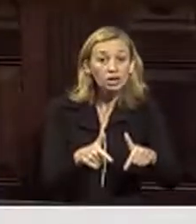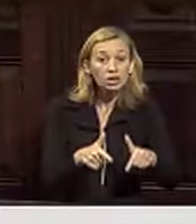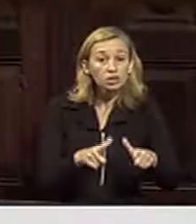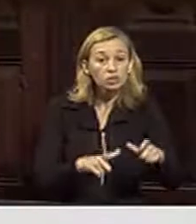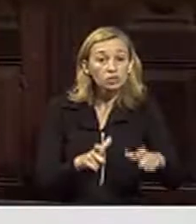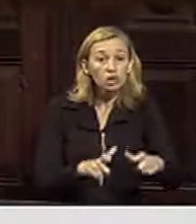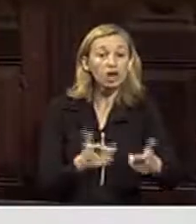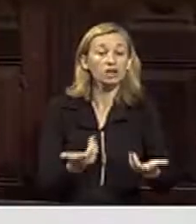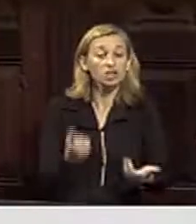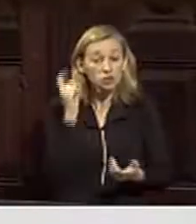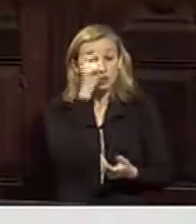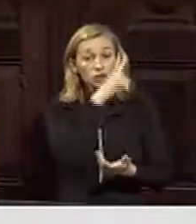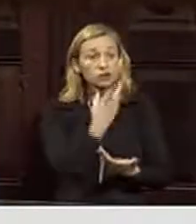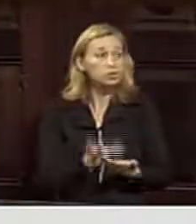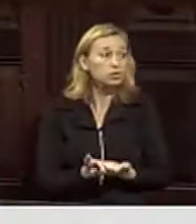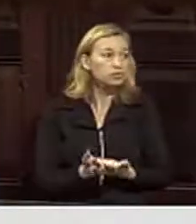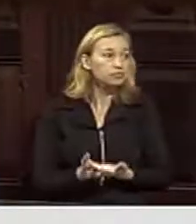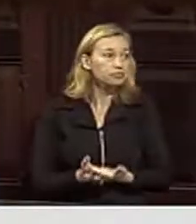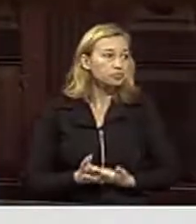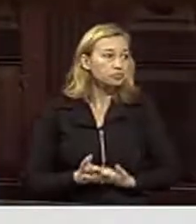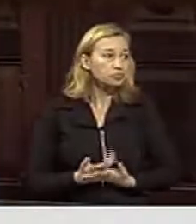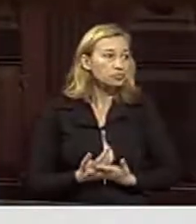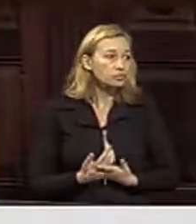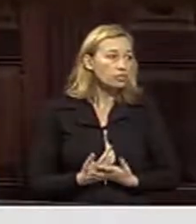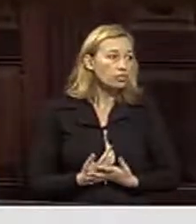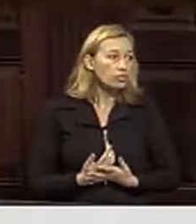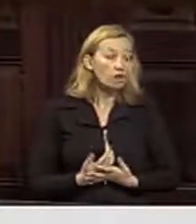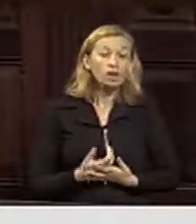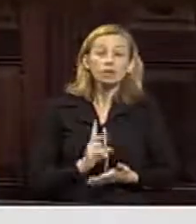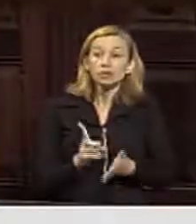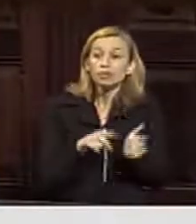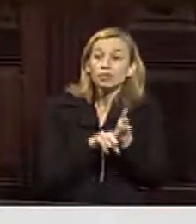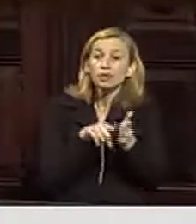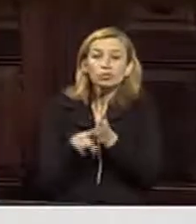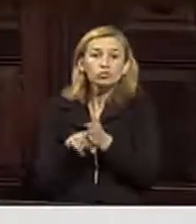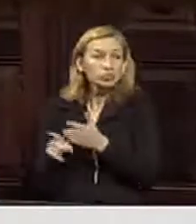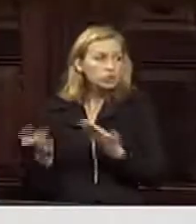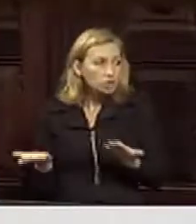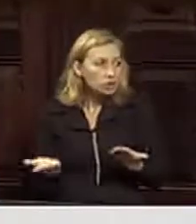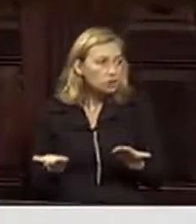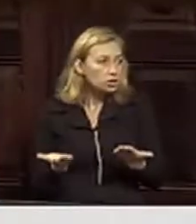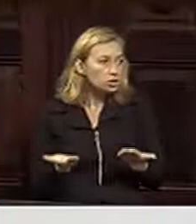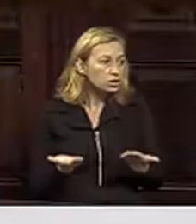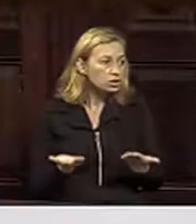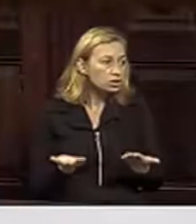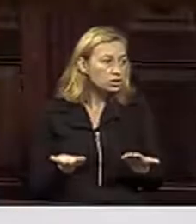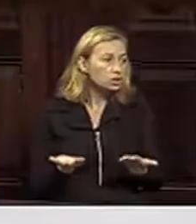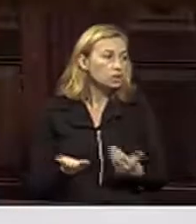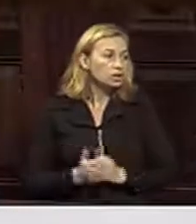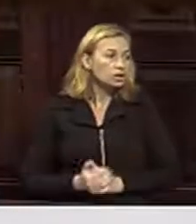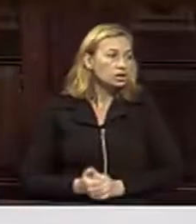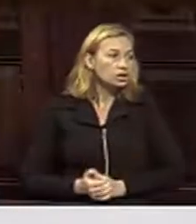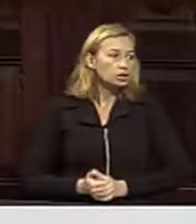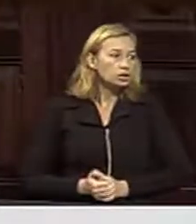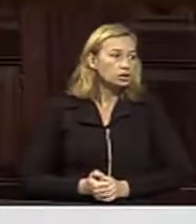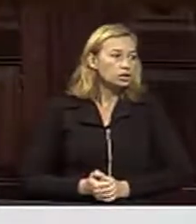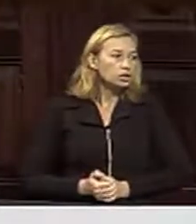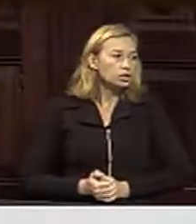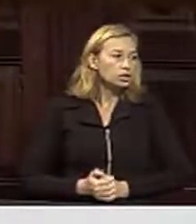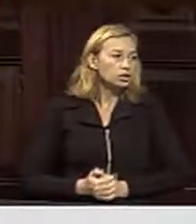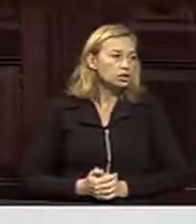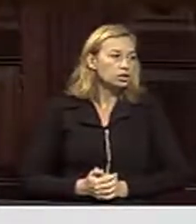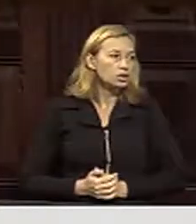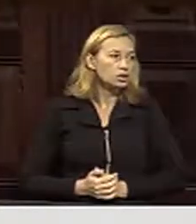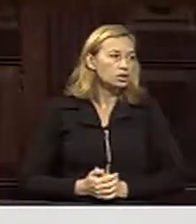intransitável. Ponto de pergunta São Fidélis. Ponto de pergunta São Fidélis, a rota